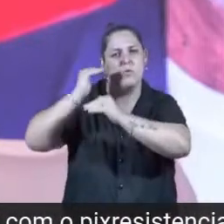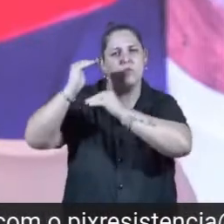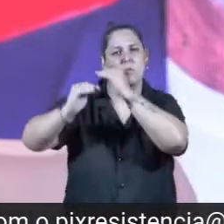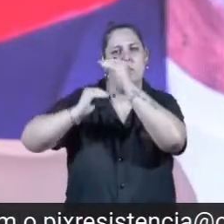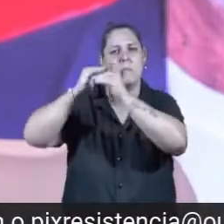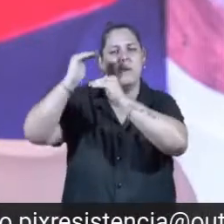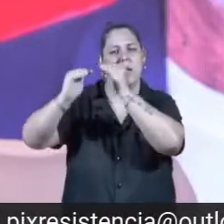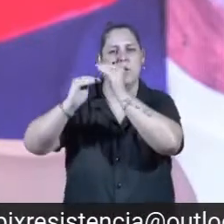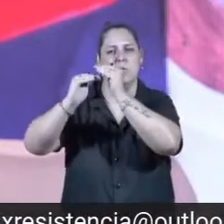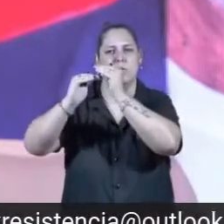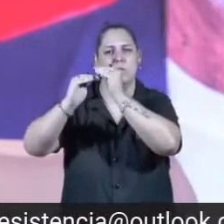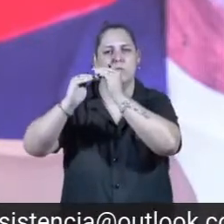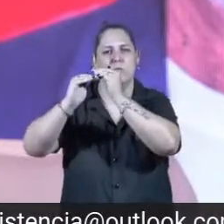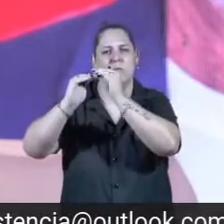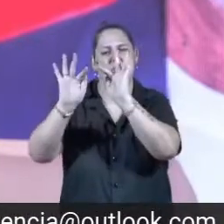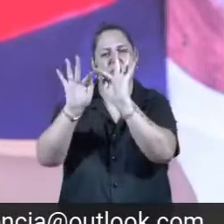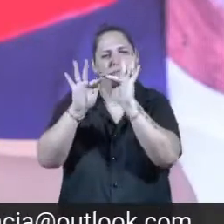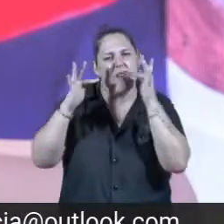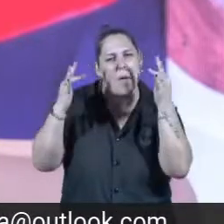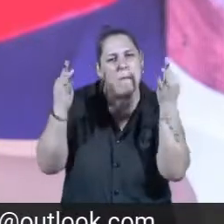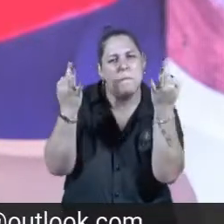de fraternidade